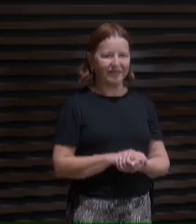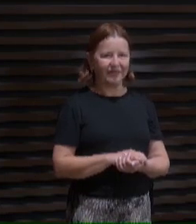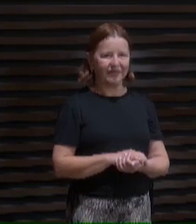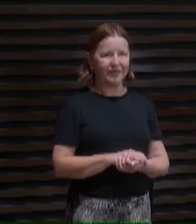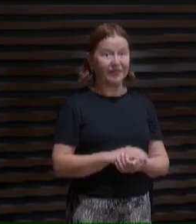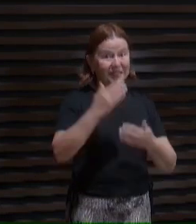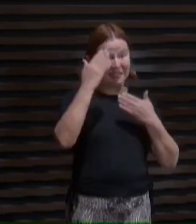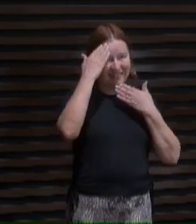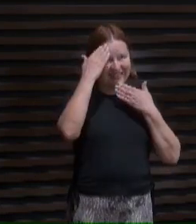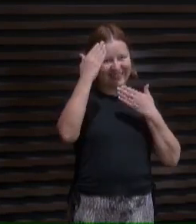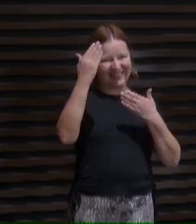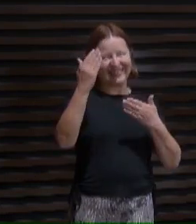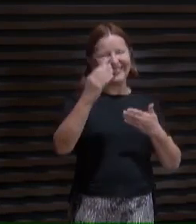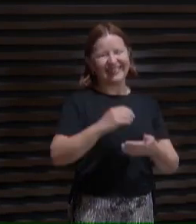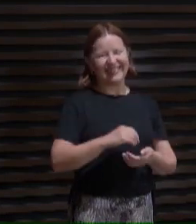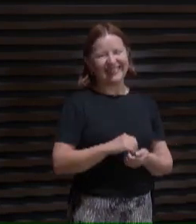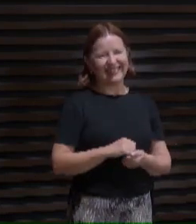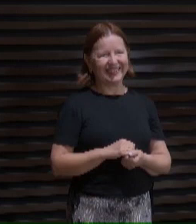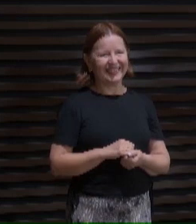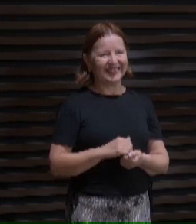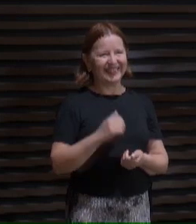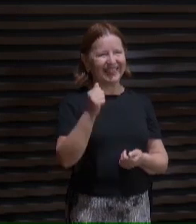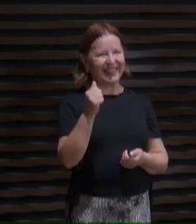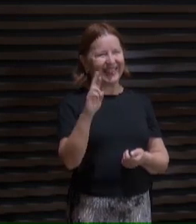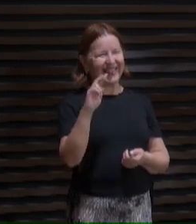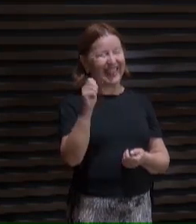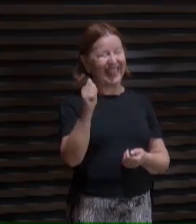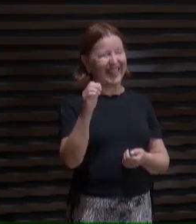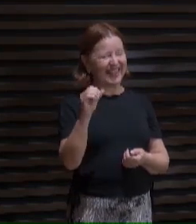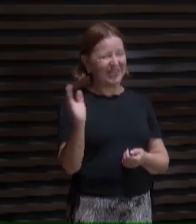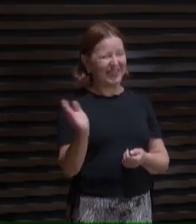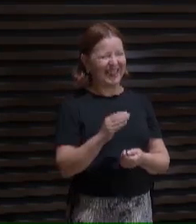Muito obrigado, Arão e Ur.